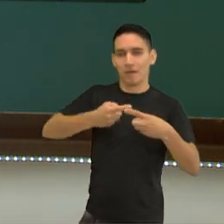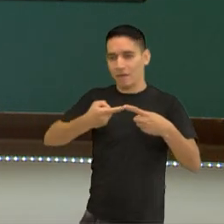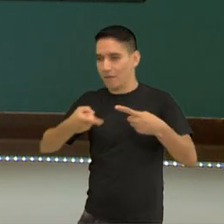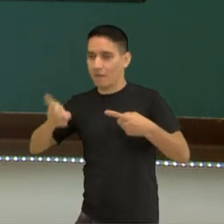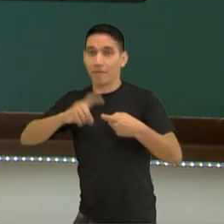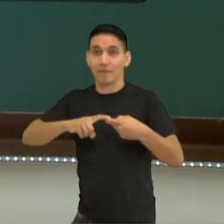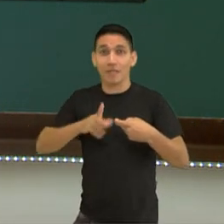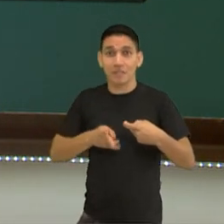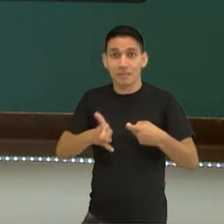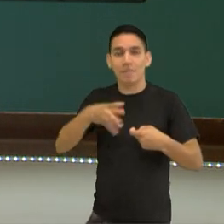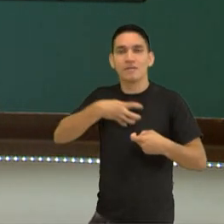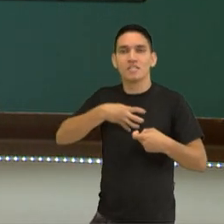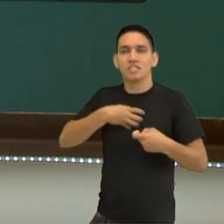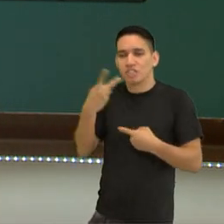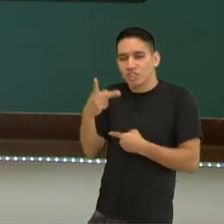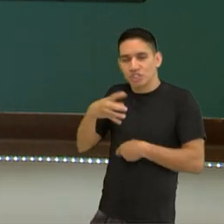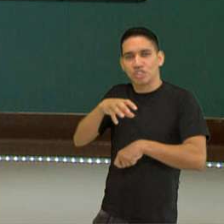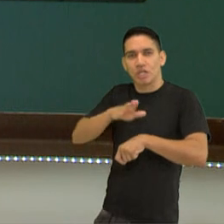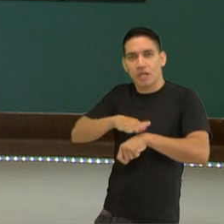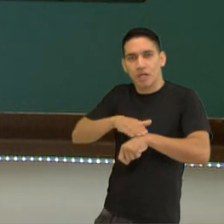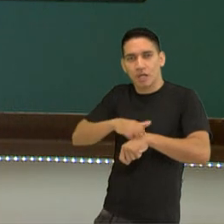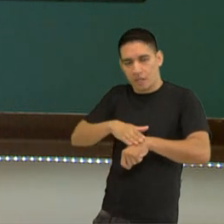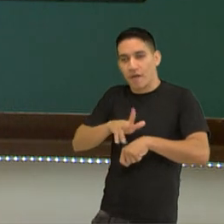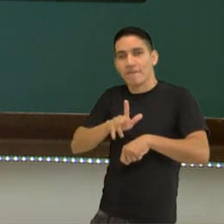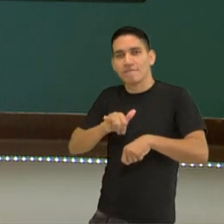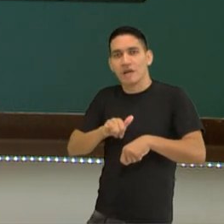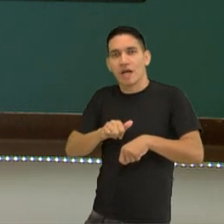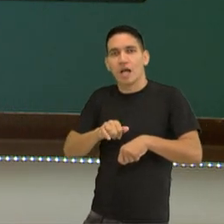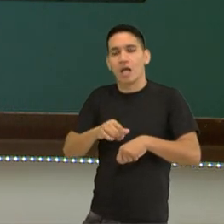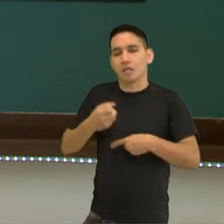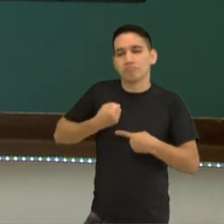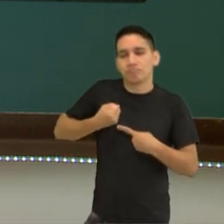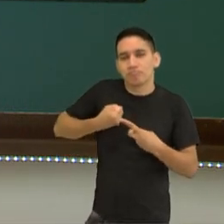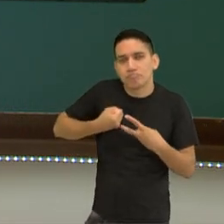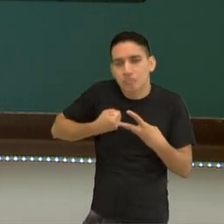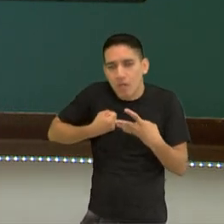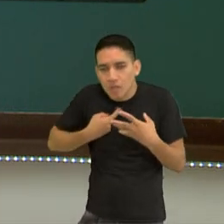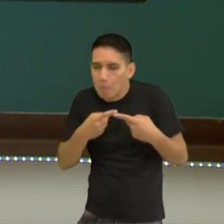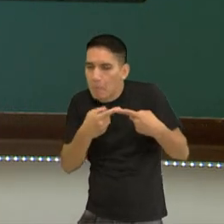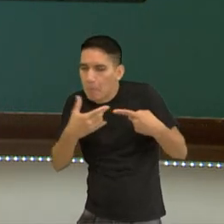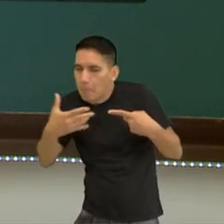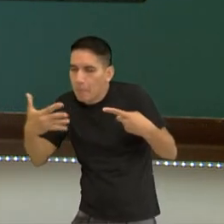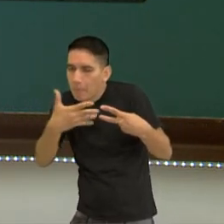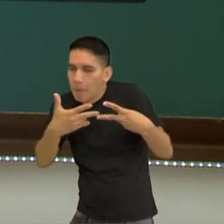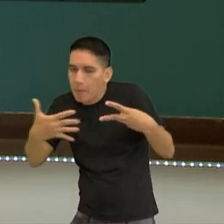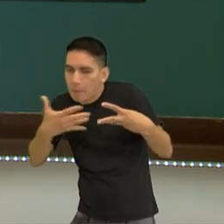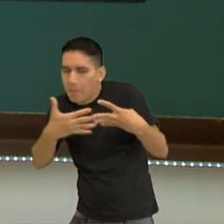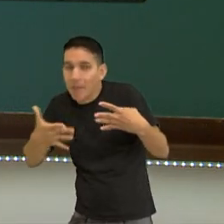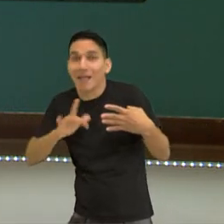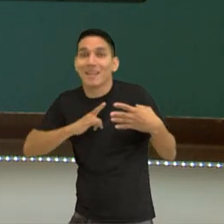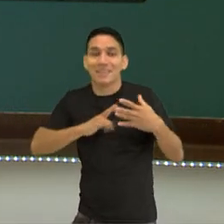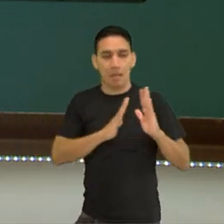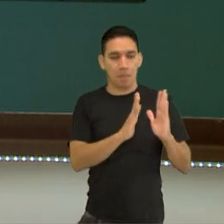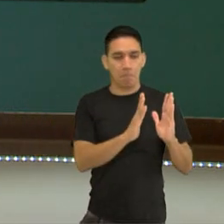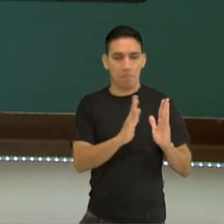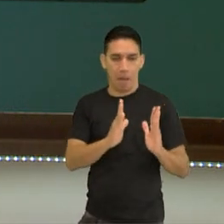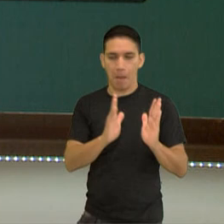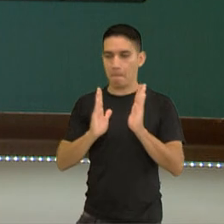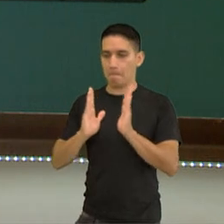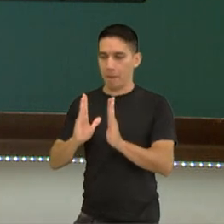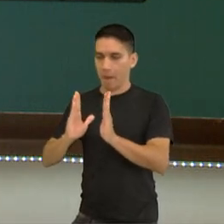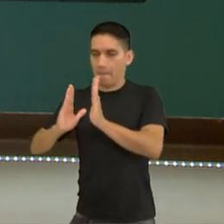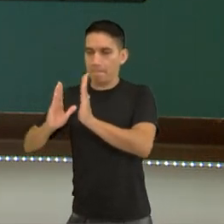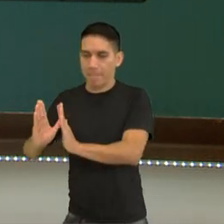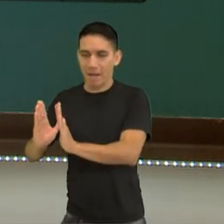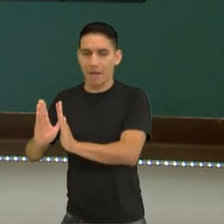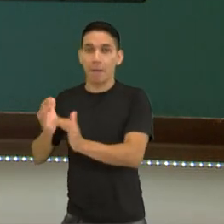Então ela vai voltando sempre nas notas e vai repetindo, e é muito bem separada essas voltas. Você sabe quando ela termina e quando começa